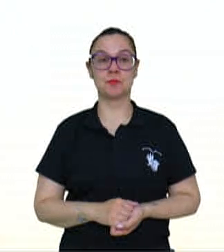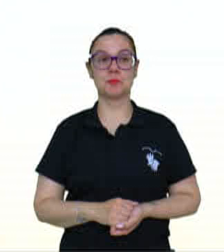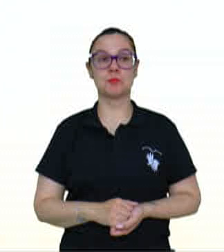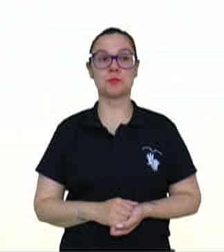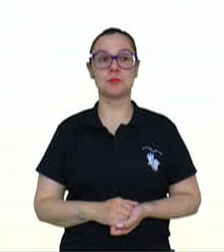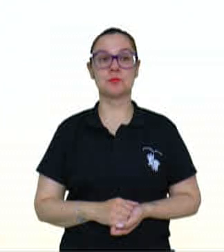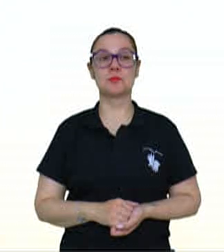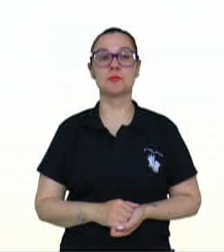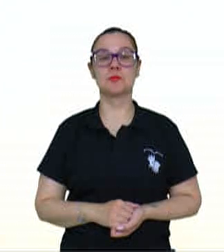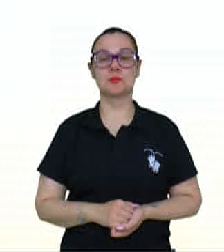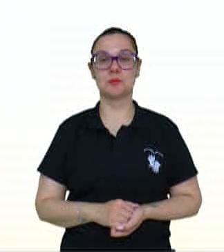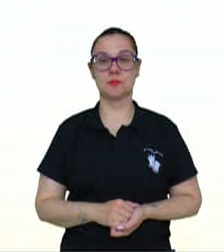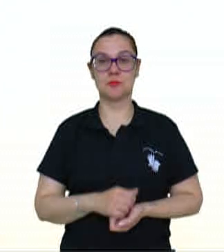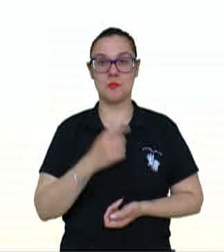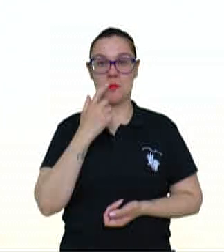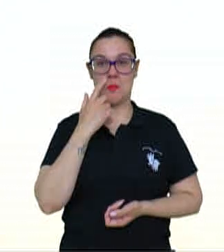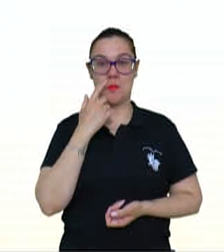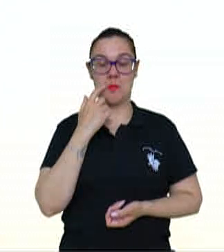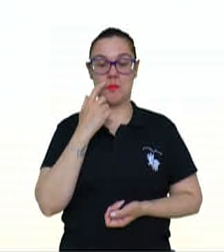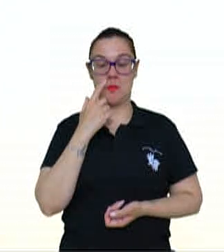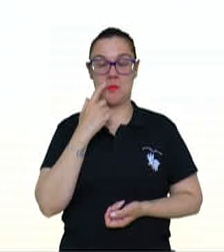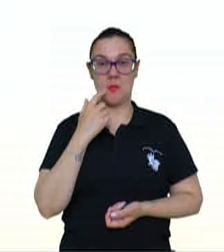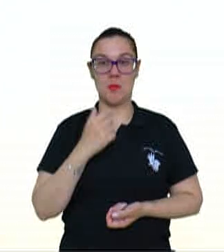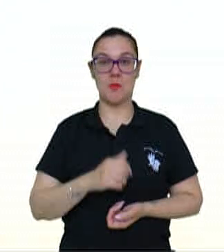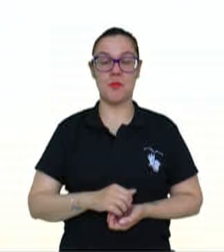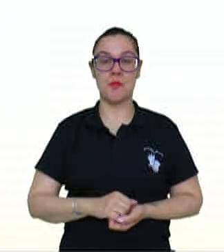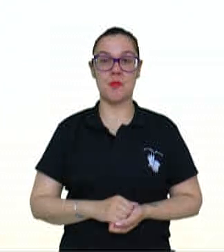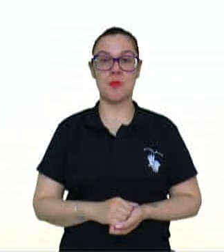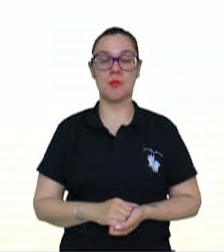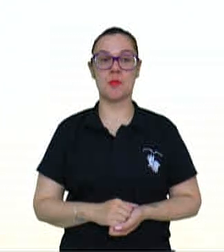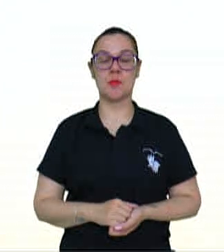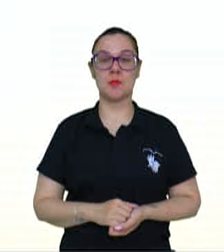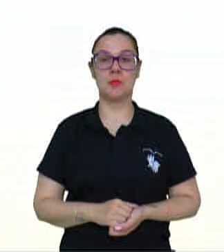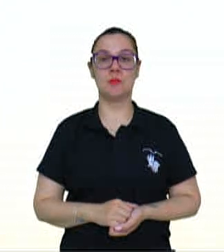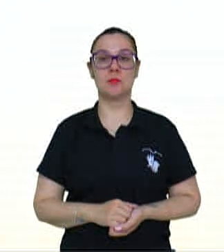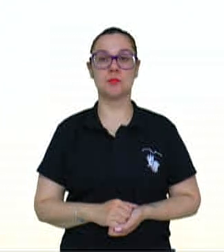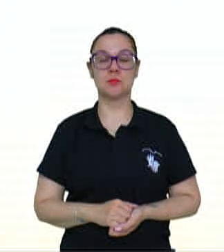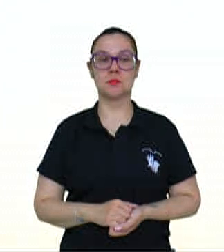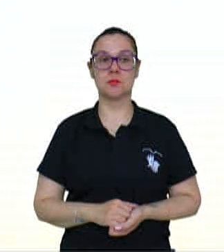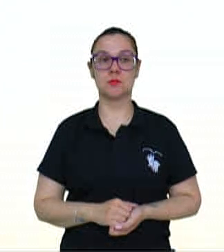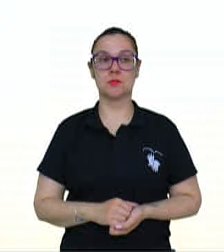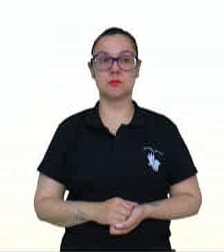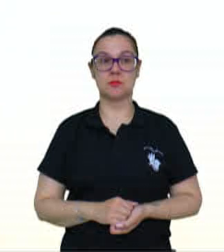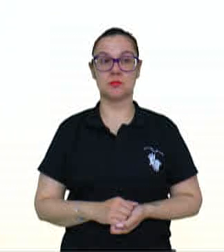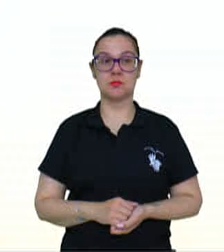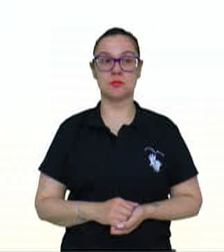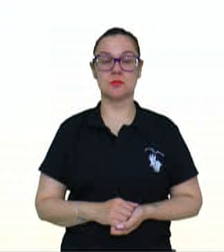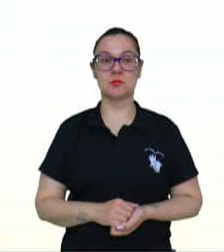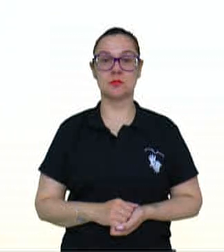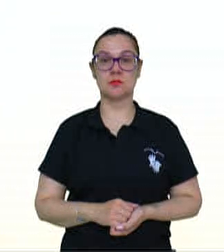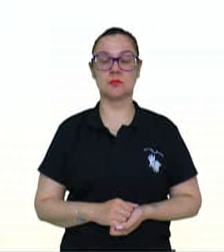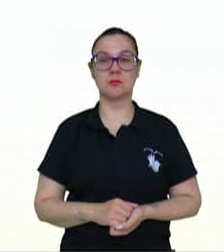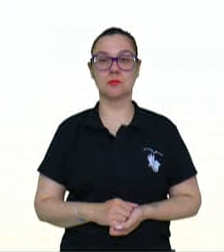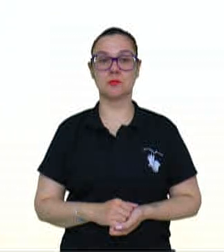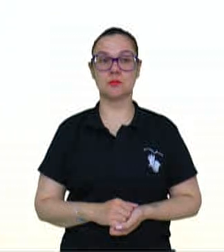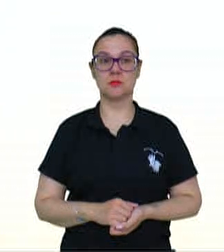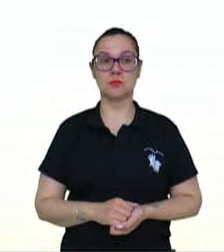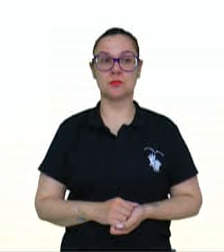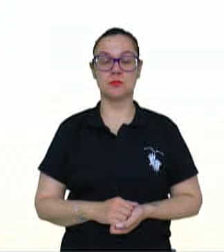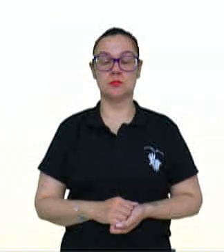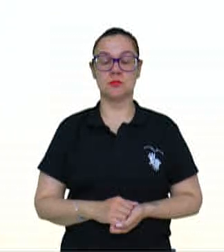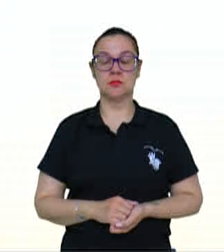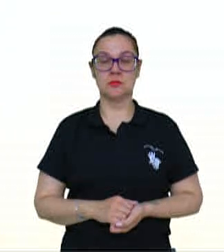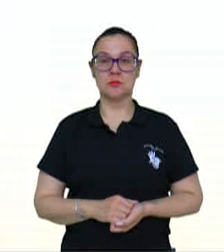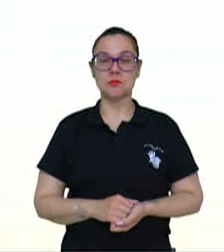quando se instituyeron nuestras naciones, bajo diferentes influências, já francesas, já